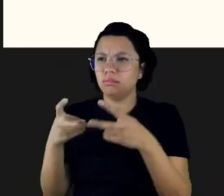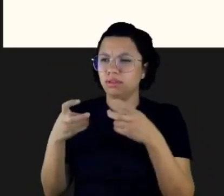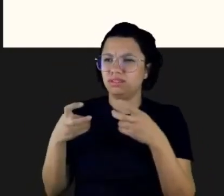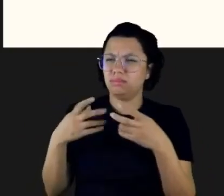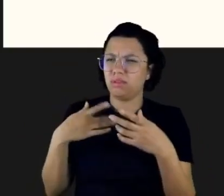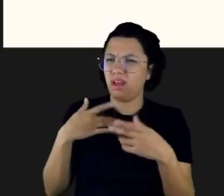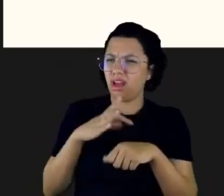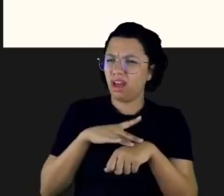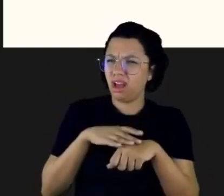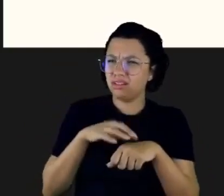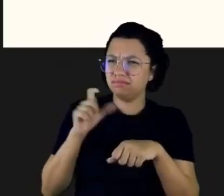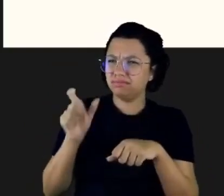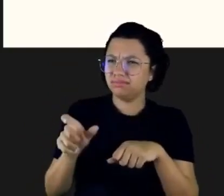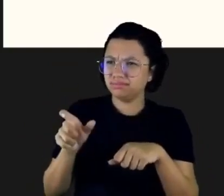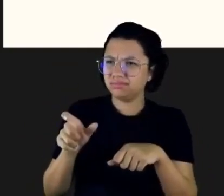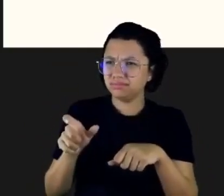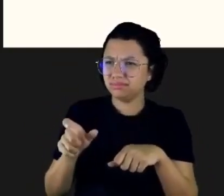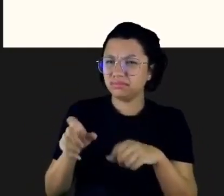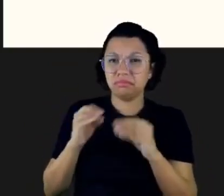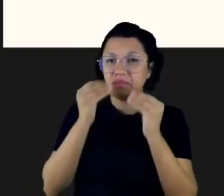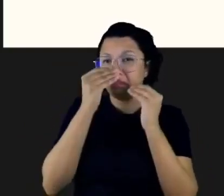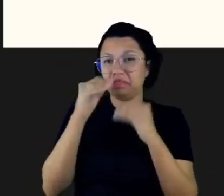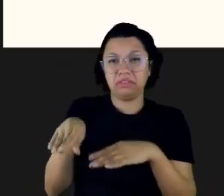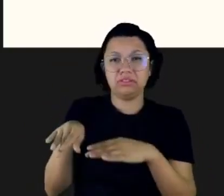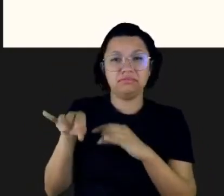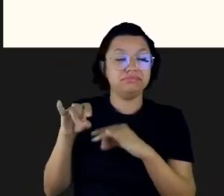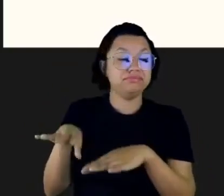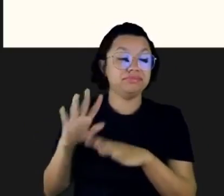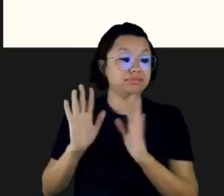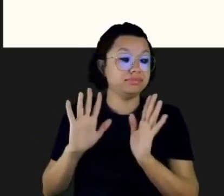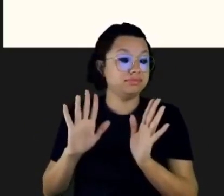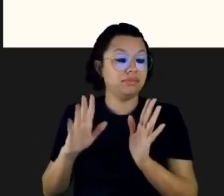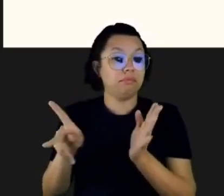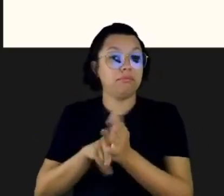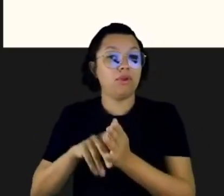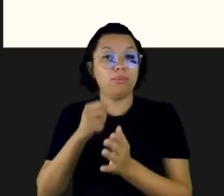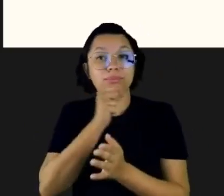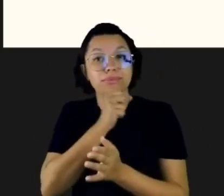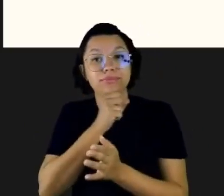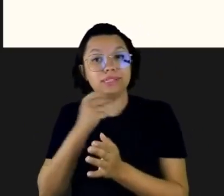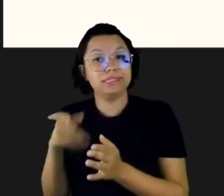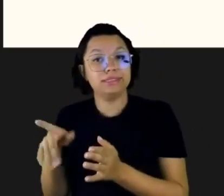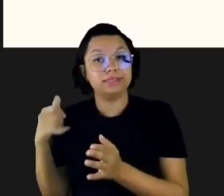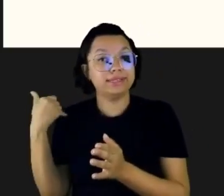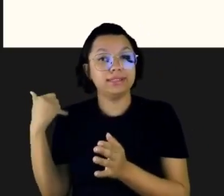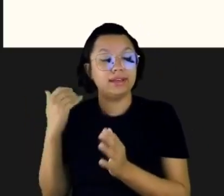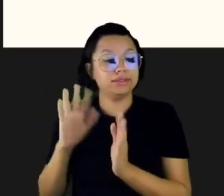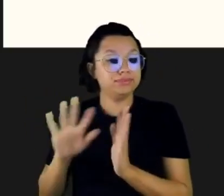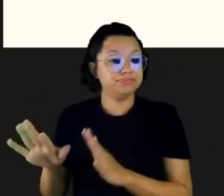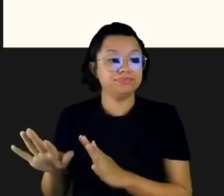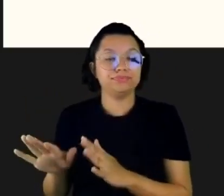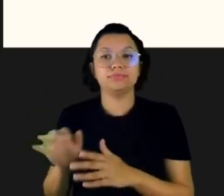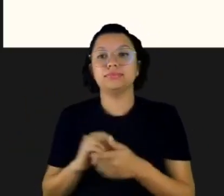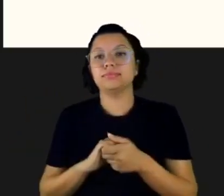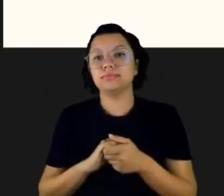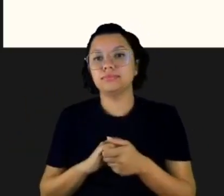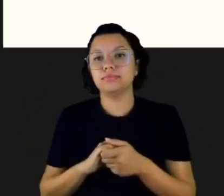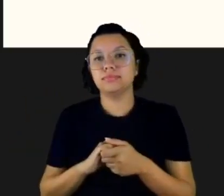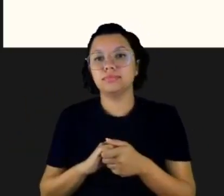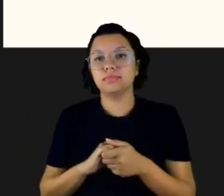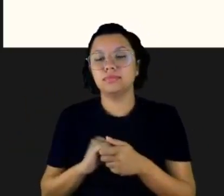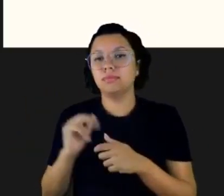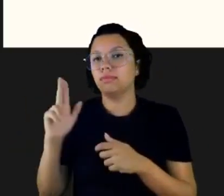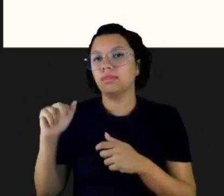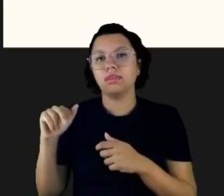enfermidades e deixando por isso mesmo, porque acha que é do envelhecimento, é do idoso, é porque está velho. E nunca essa